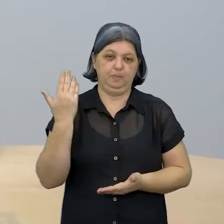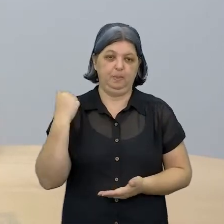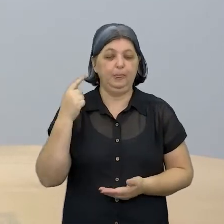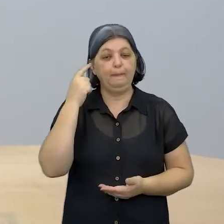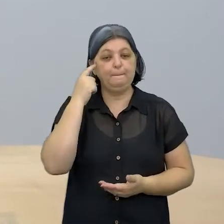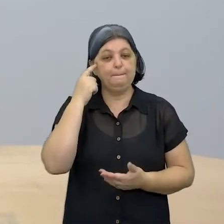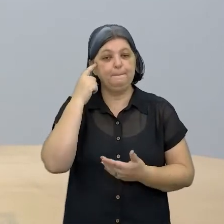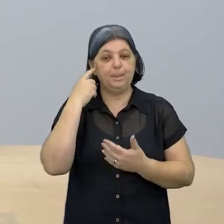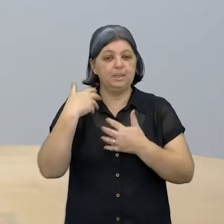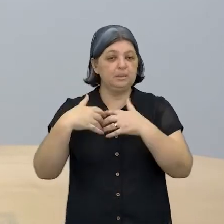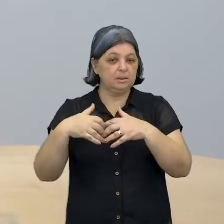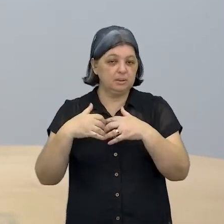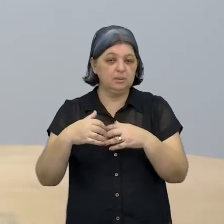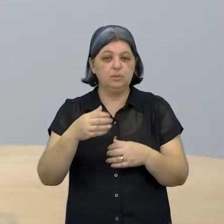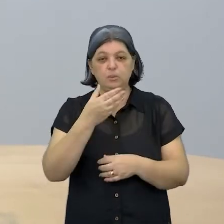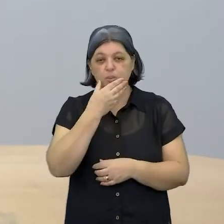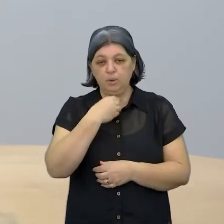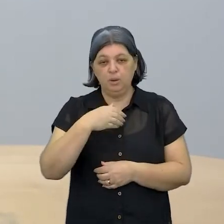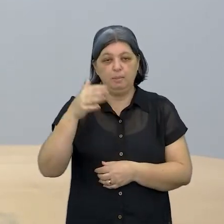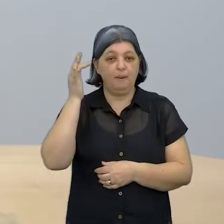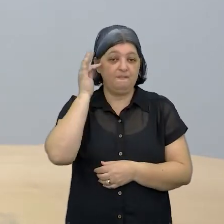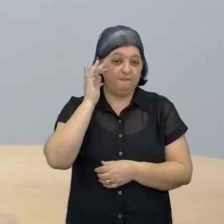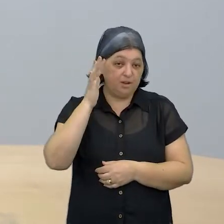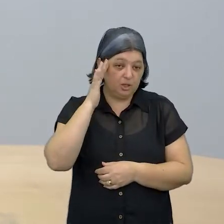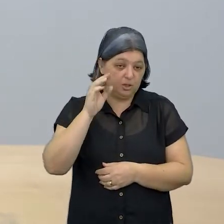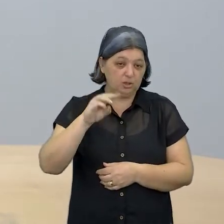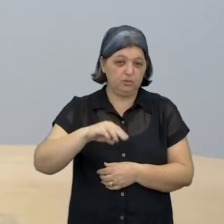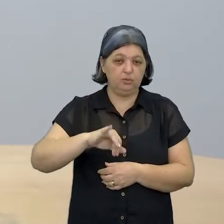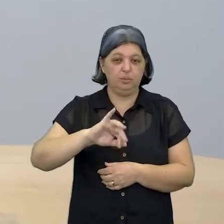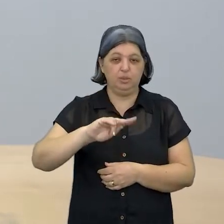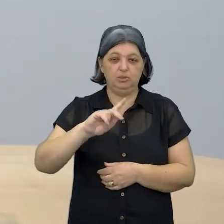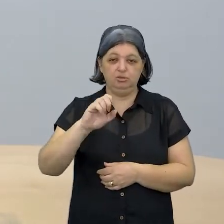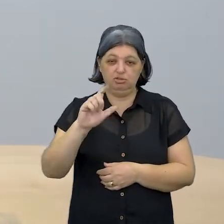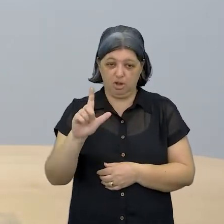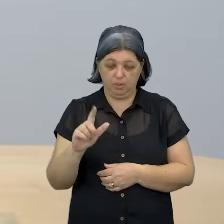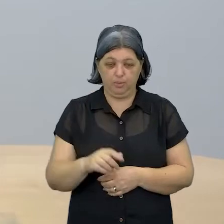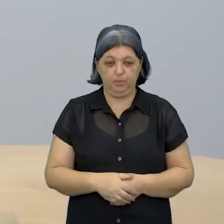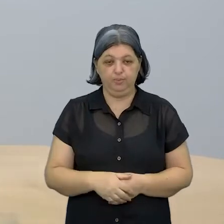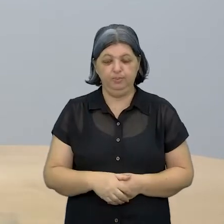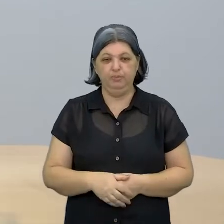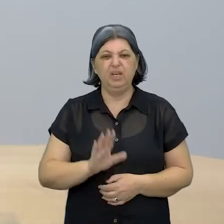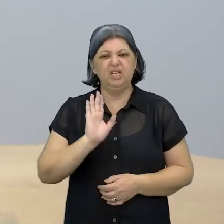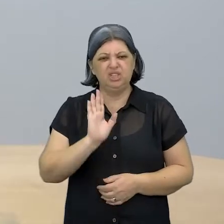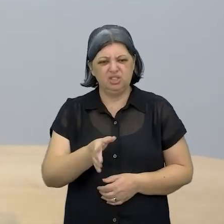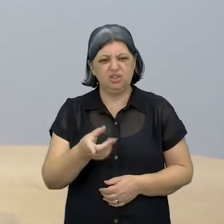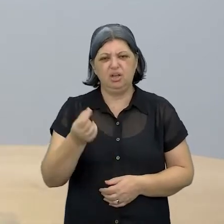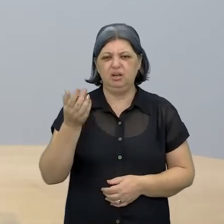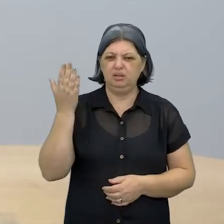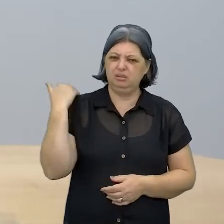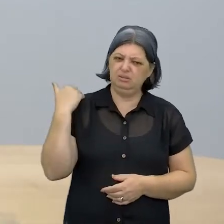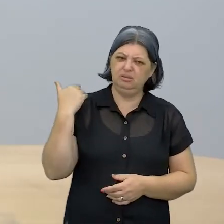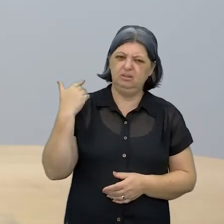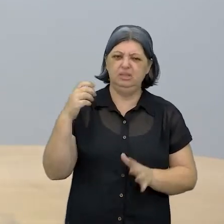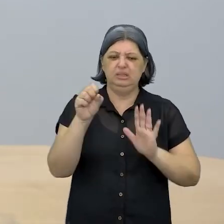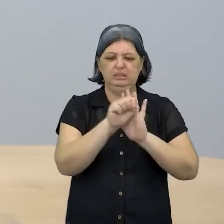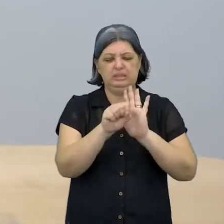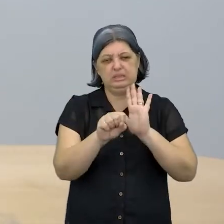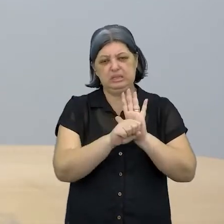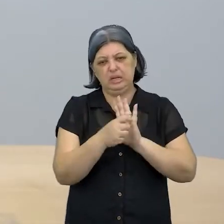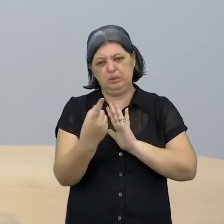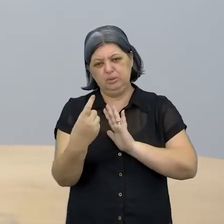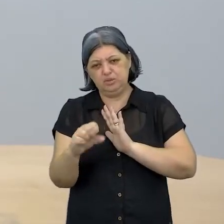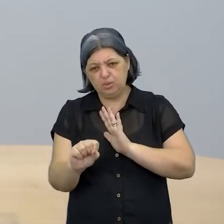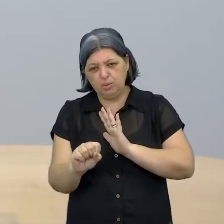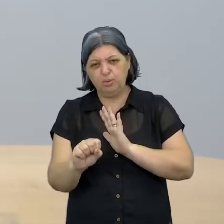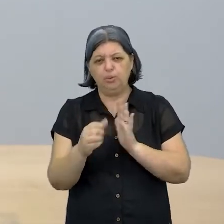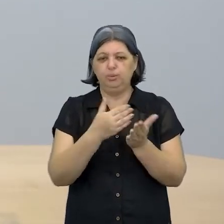do pensamento do Michel Foucault, né? E ele dizia o seguinte: lá para metade do século XVIII,